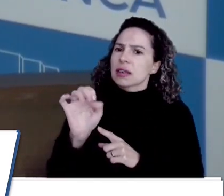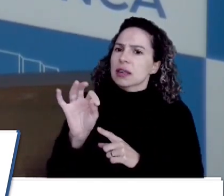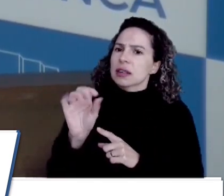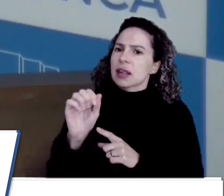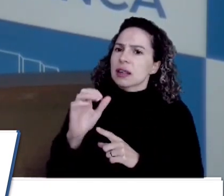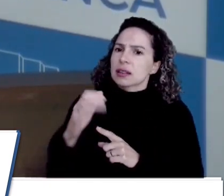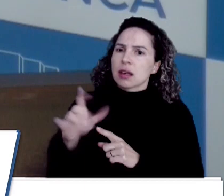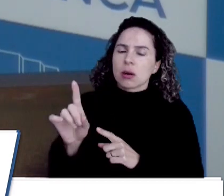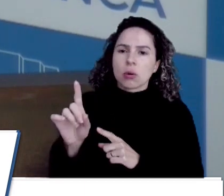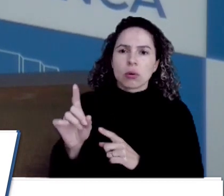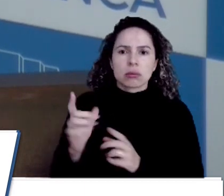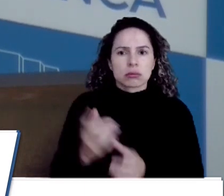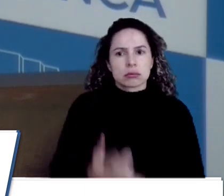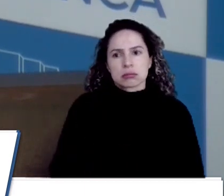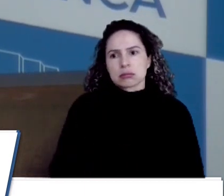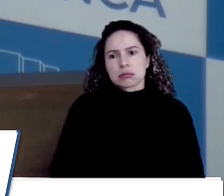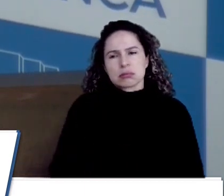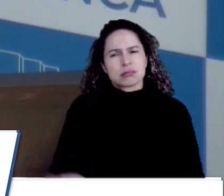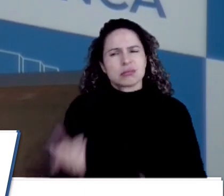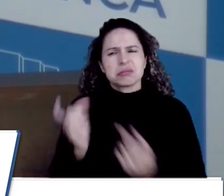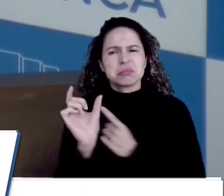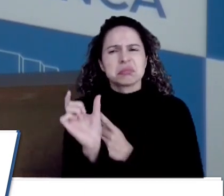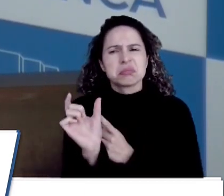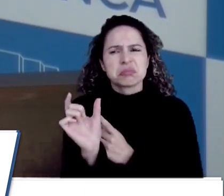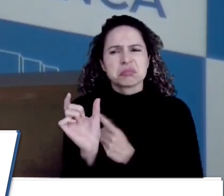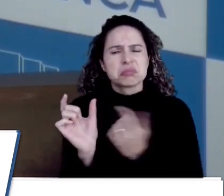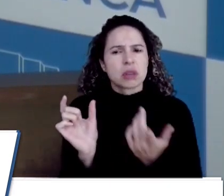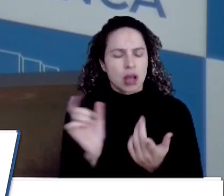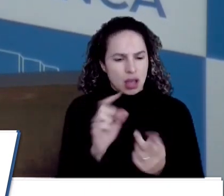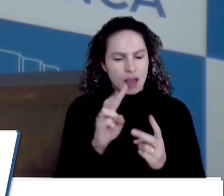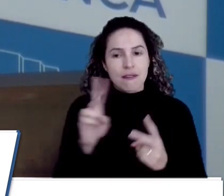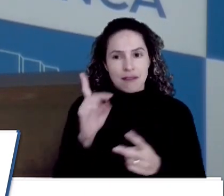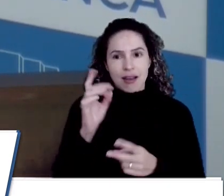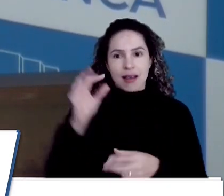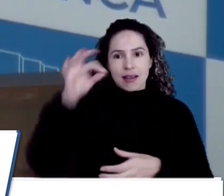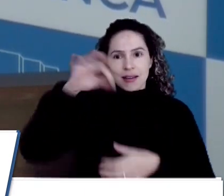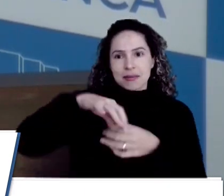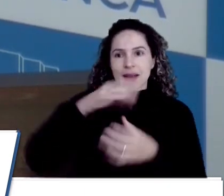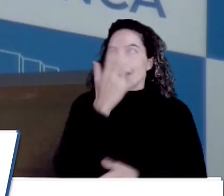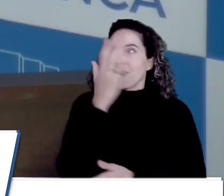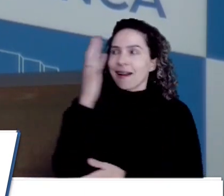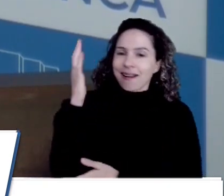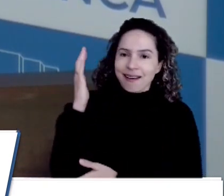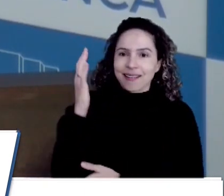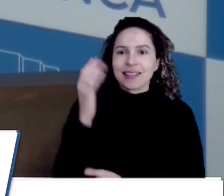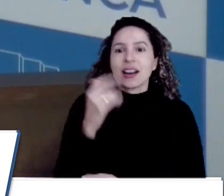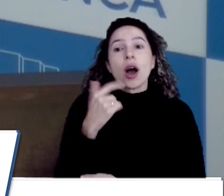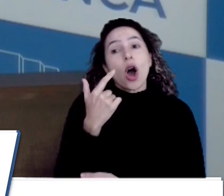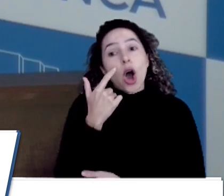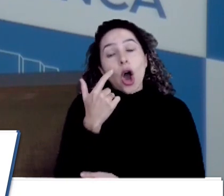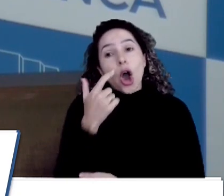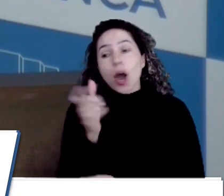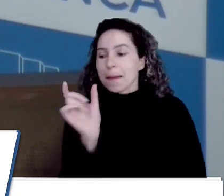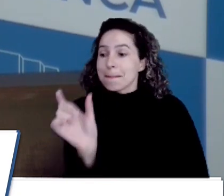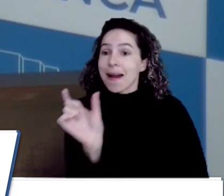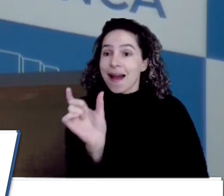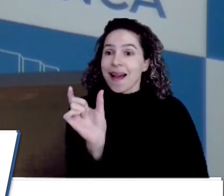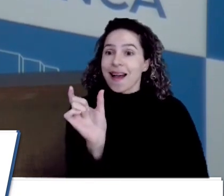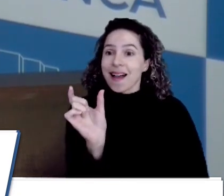pôr, gente, lá vai plantar a árvore lá de cima. Gente, olha que tipo de palavra, isso aqui